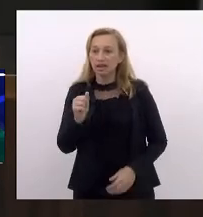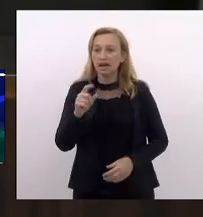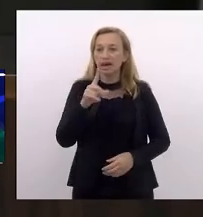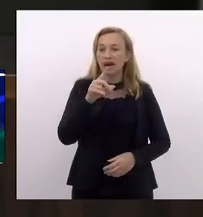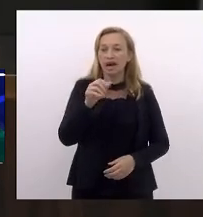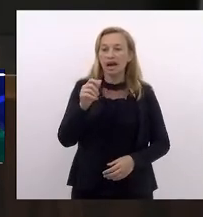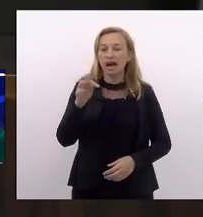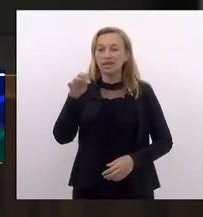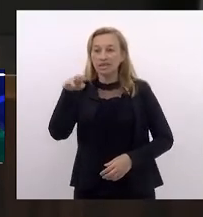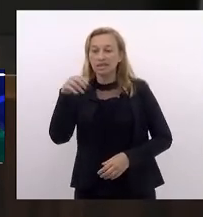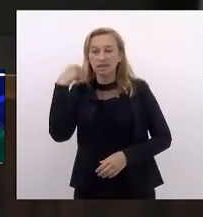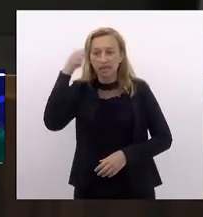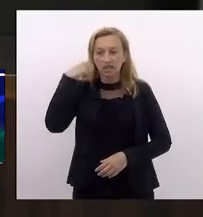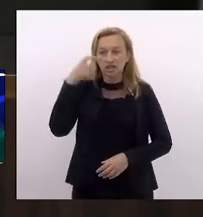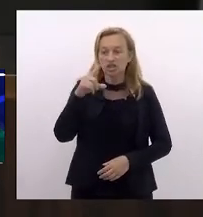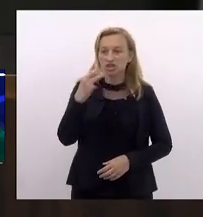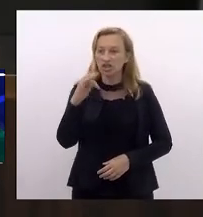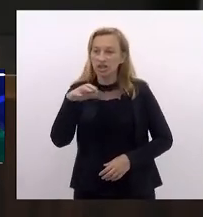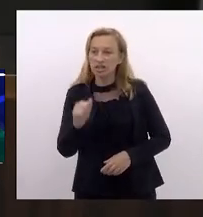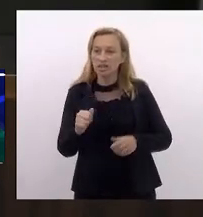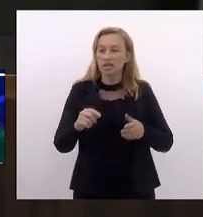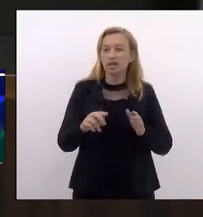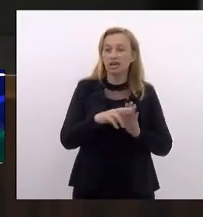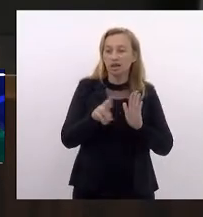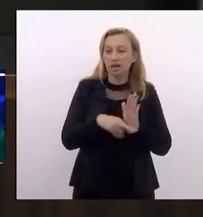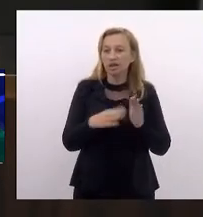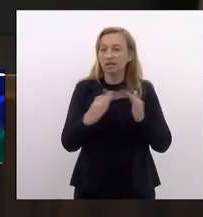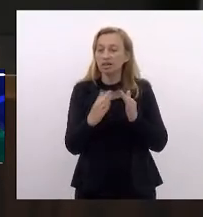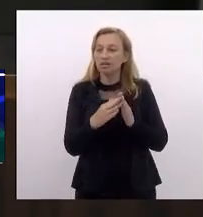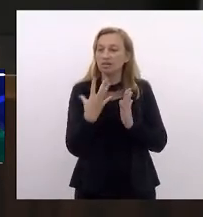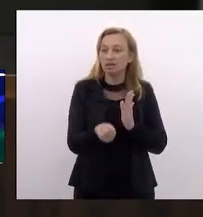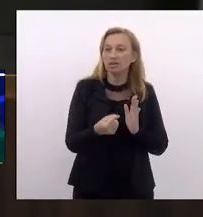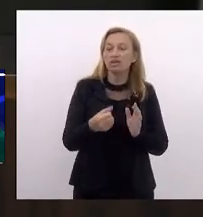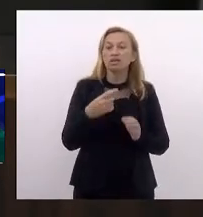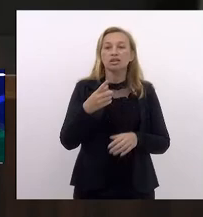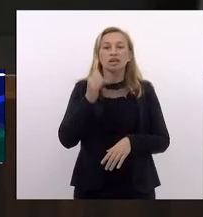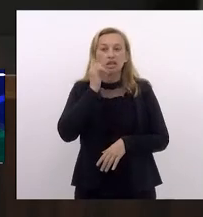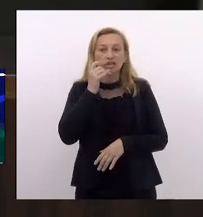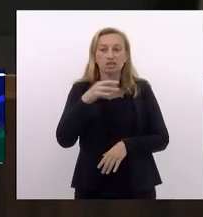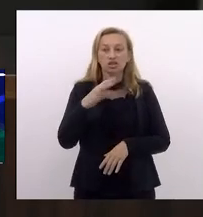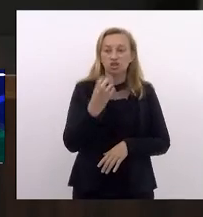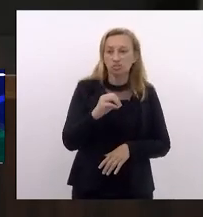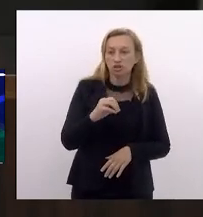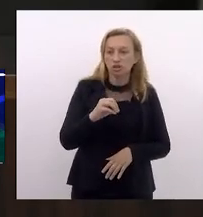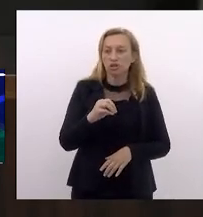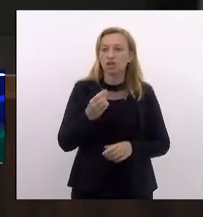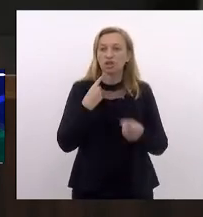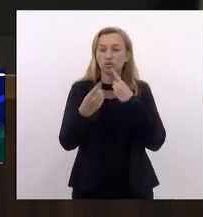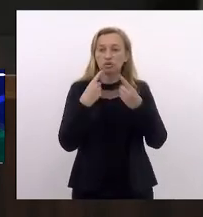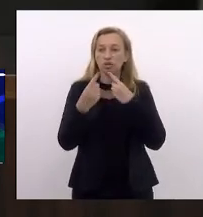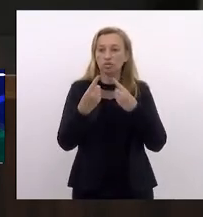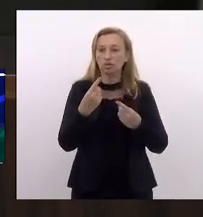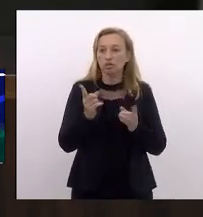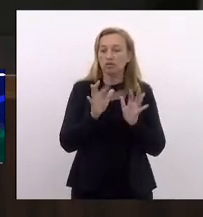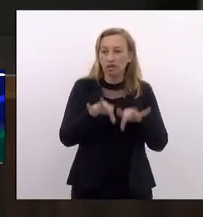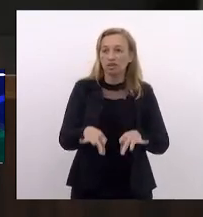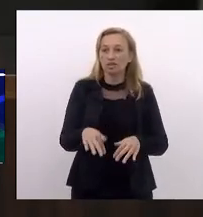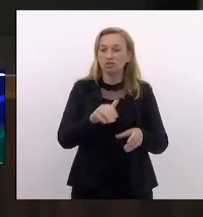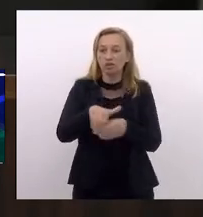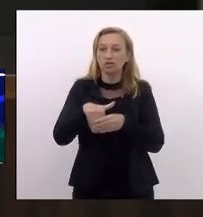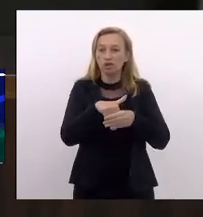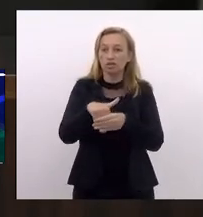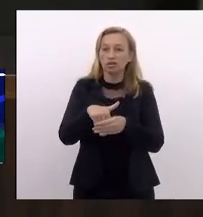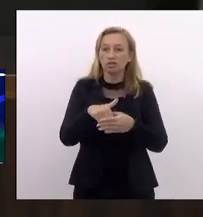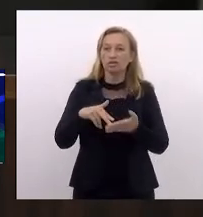Jessica Ellen Aparecida a comissão de normas internas e proposições externas favorável autoritativo Machado é excursão para vender quer discutir se a discussão